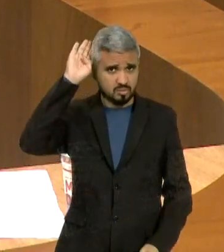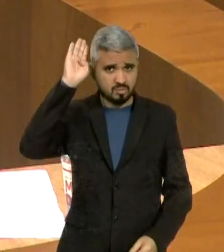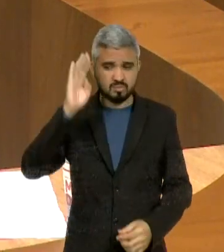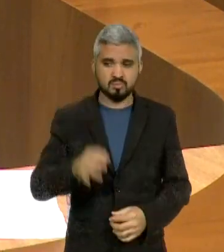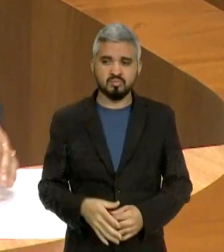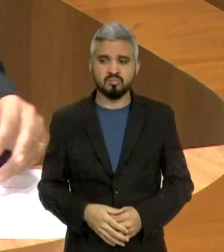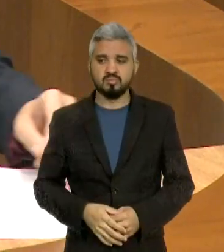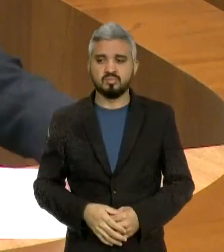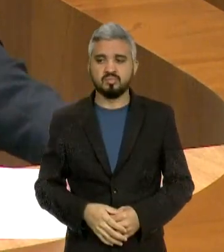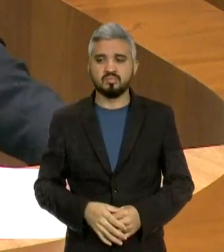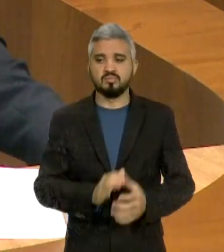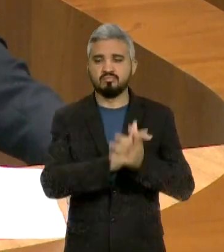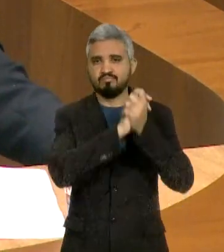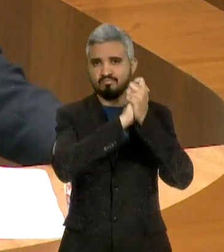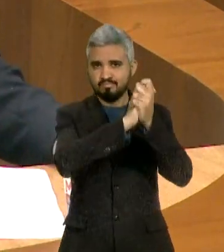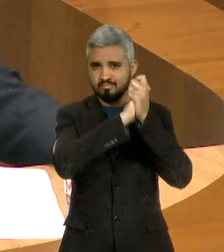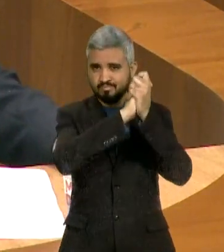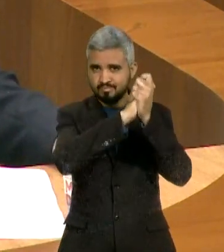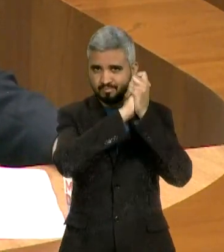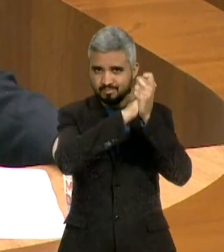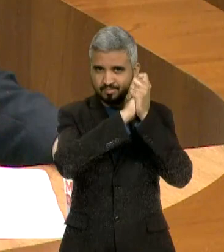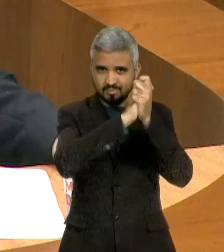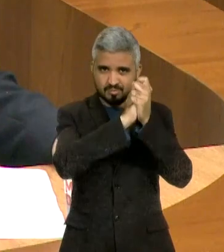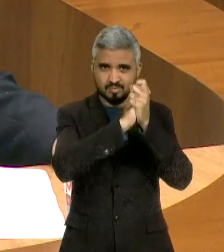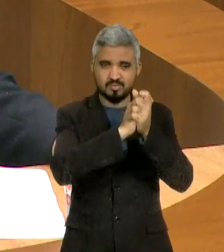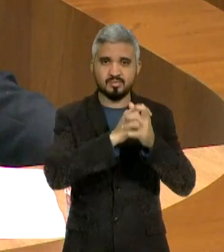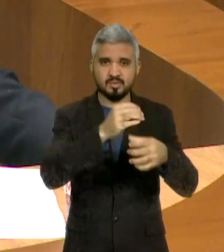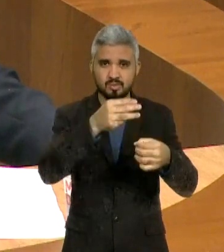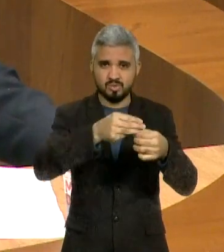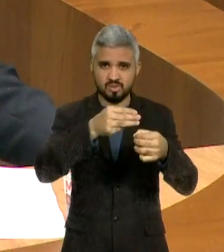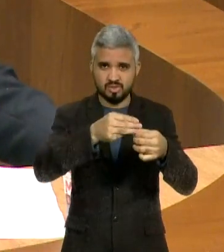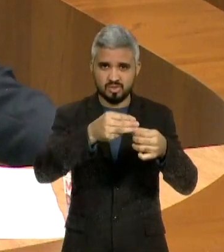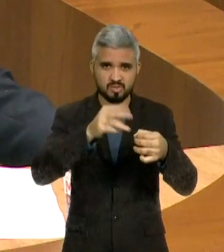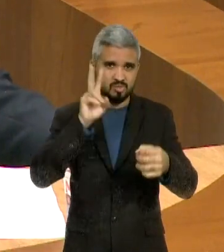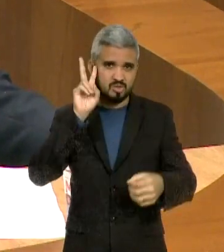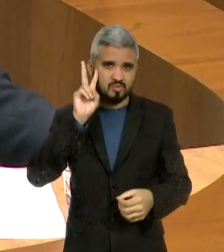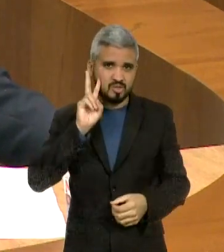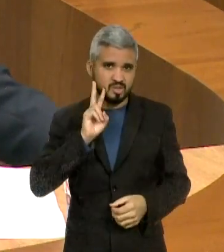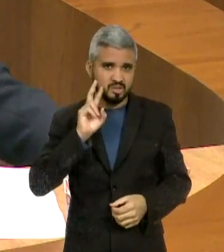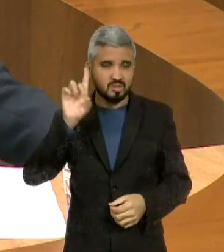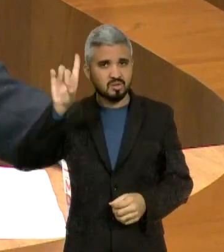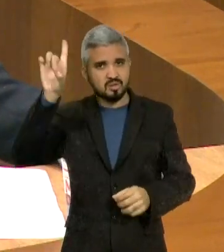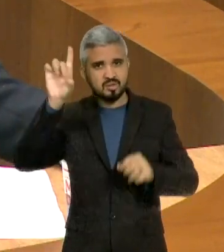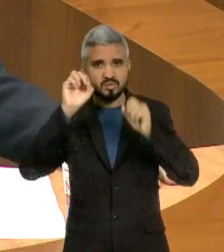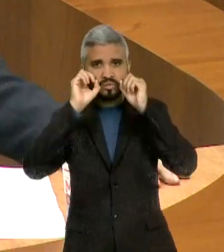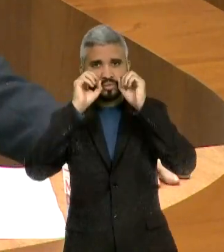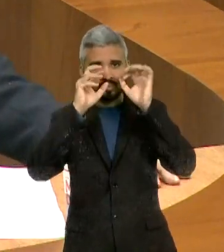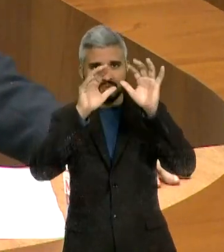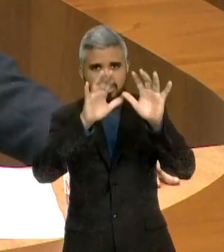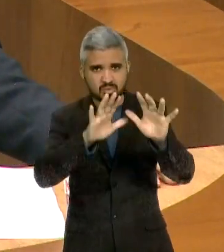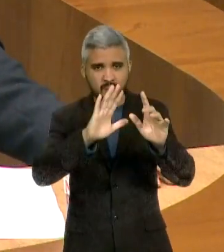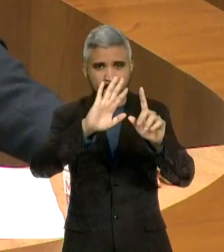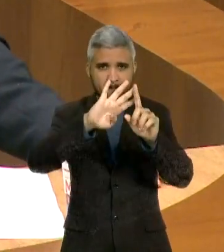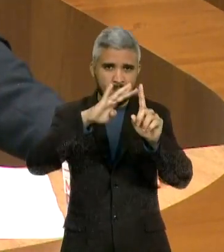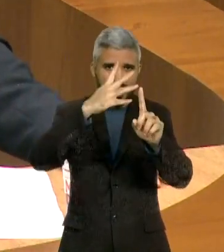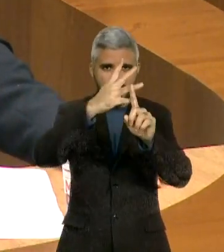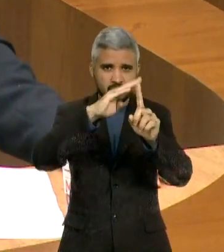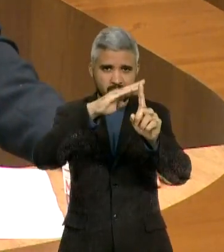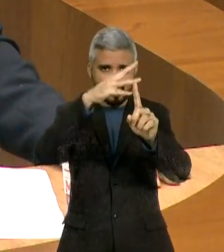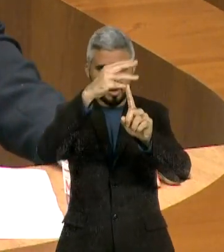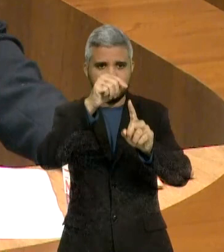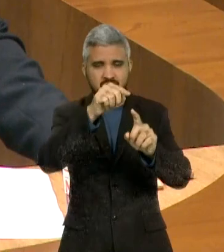quero aqui parabenizar o nosso município, que Deus, em sua infinita graça, possa abençoar cada dia mais e que